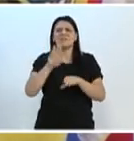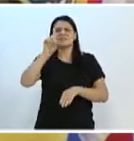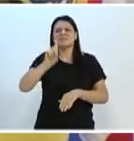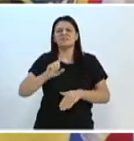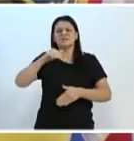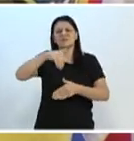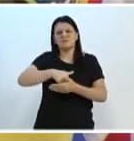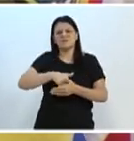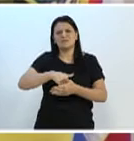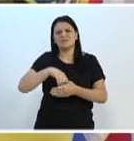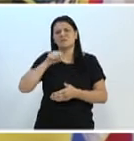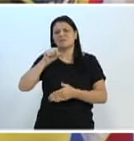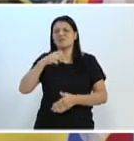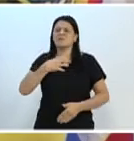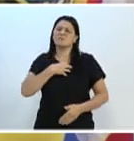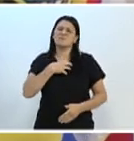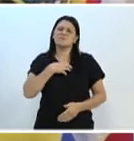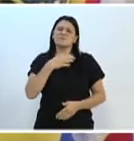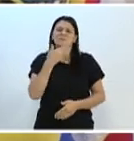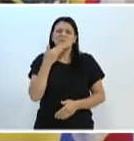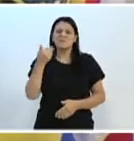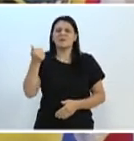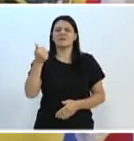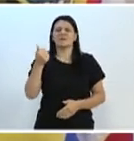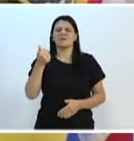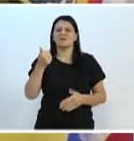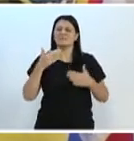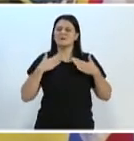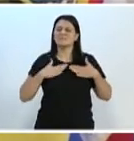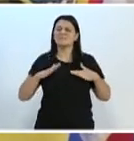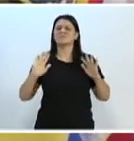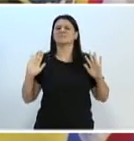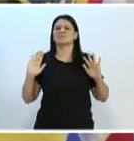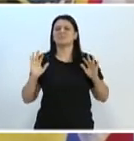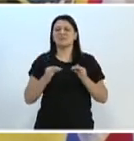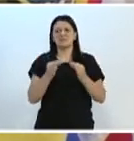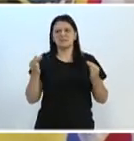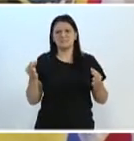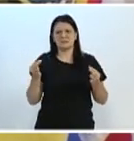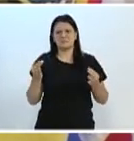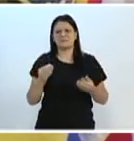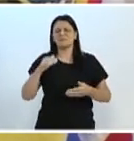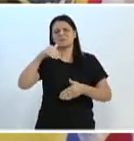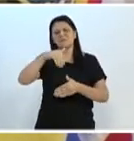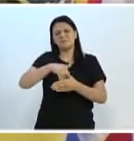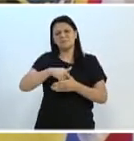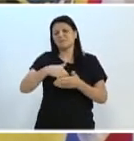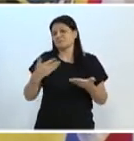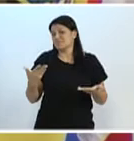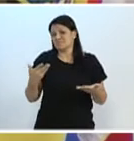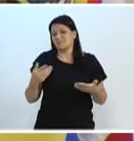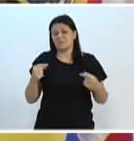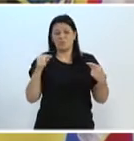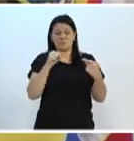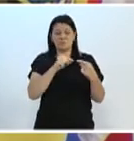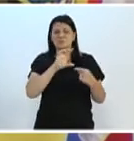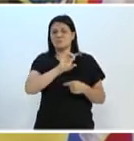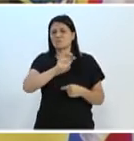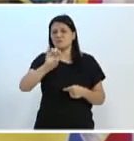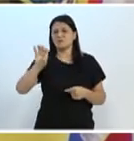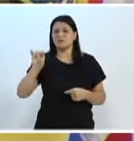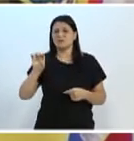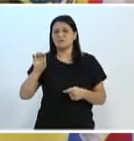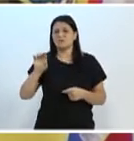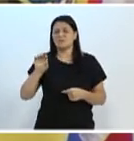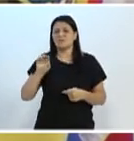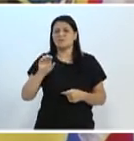vereador Bruno, em quem eu me sinto melhor e mais confortável. É simples. Esse é o objetivo que todos nós estamos aqui. E como disse Silmara no